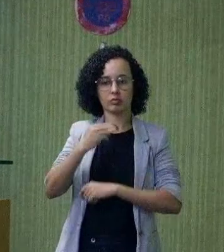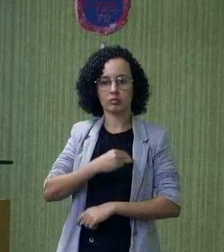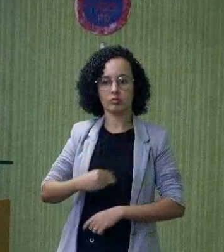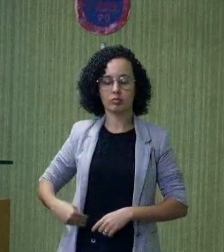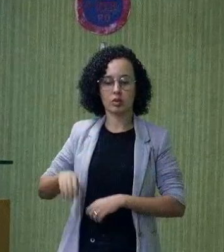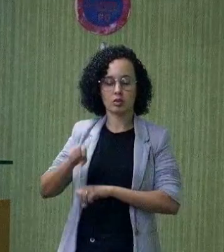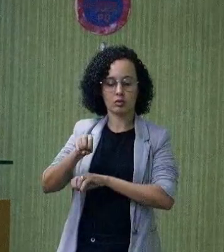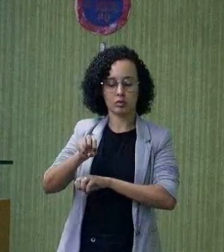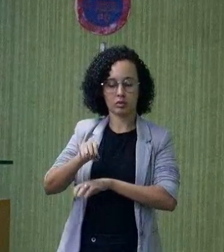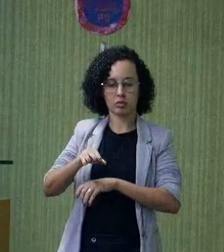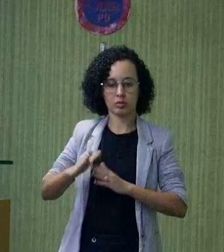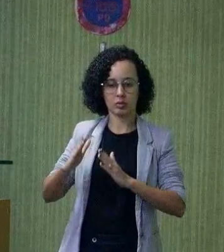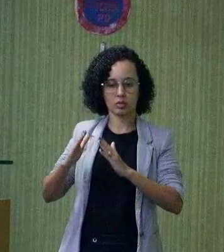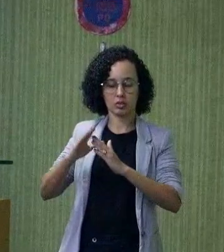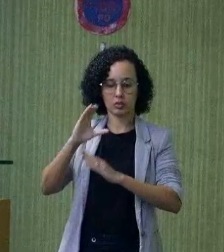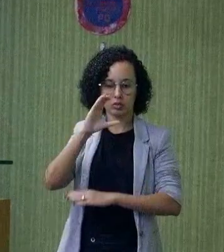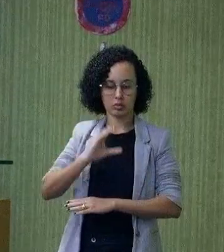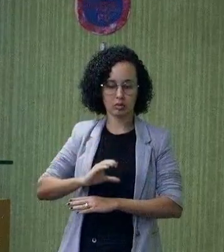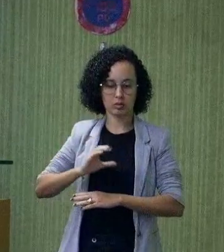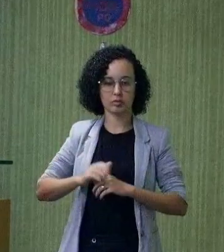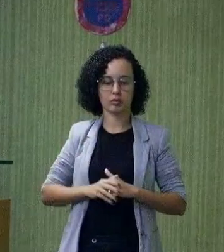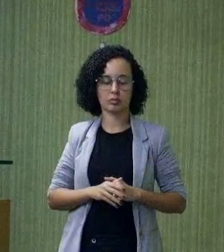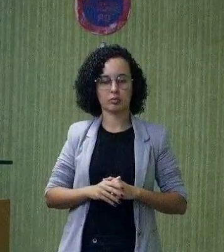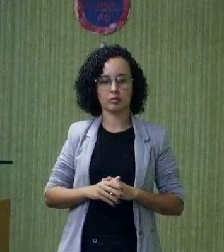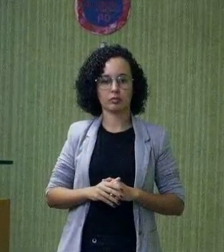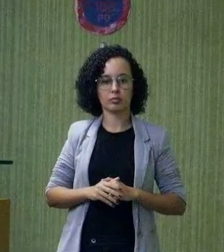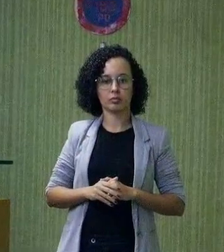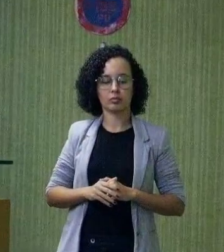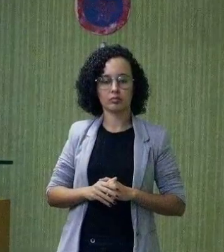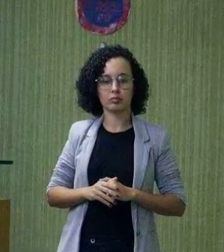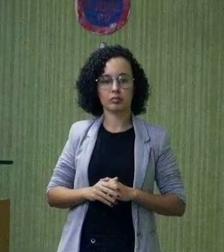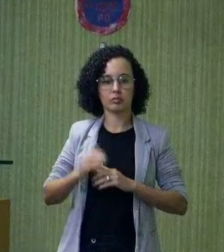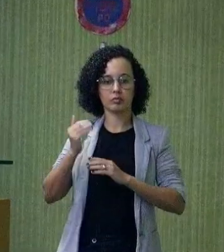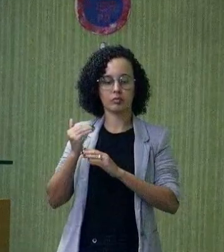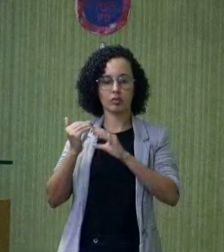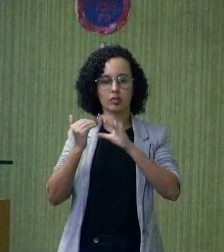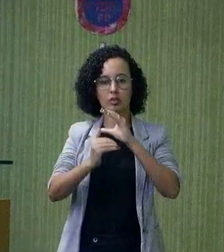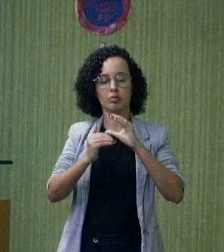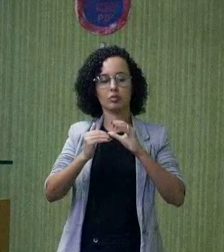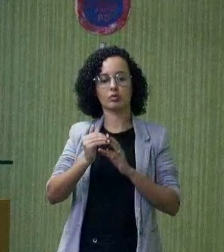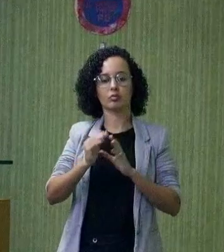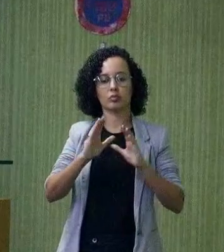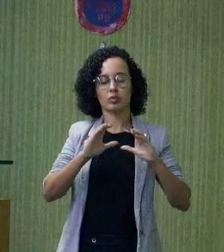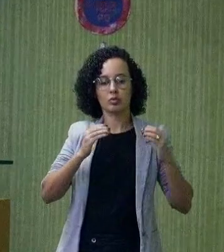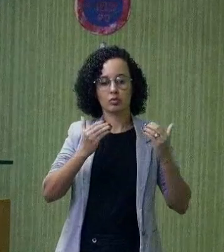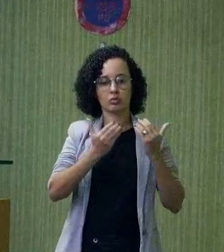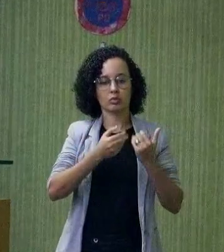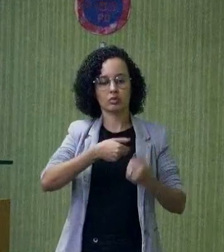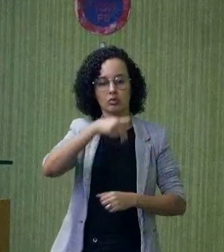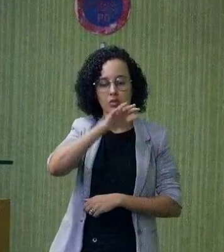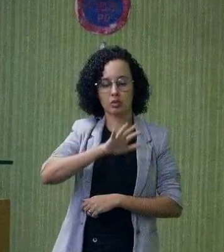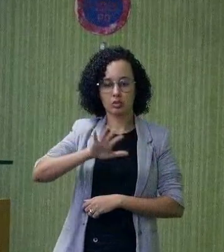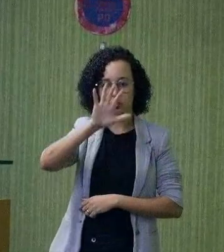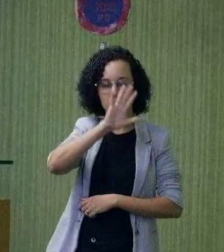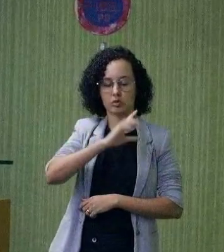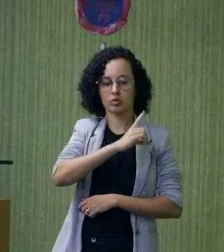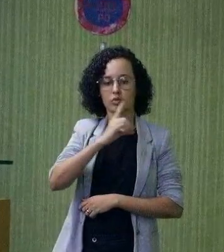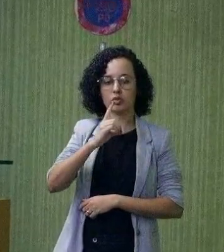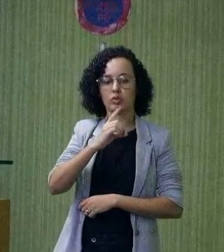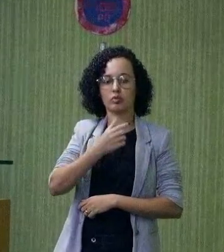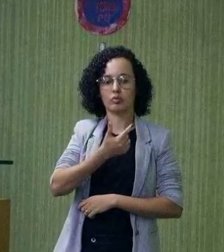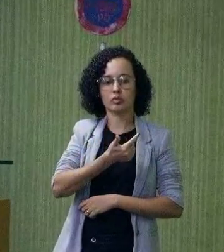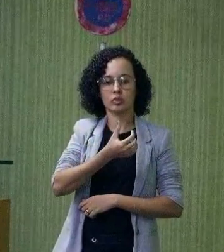Casa Civil né e por sua vez encaminhou ao congresso nacional exatamente no dia 26 de